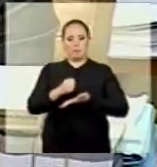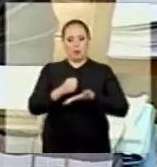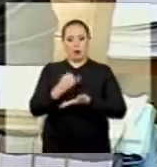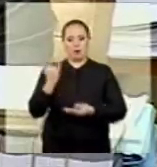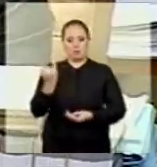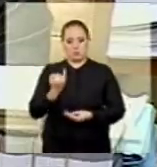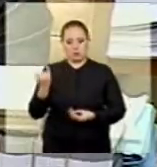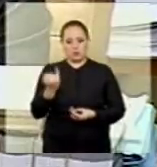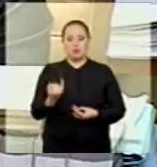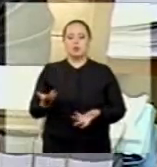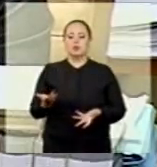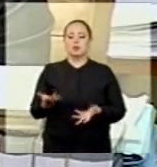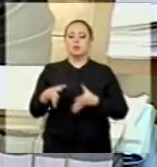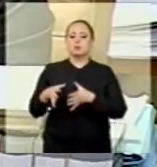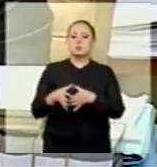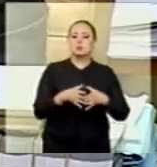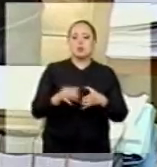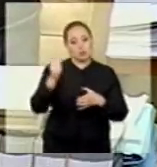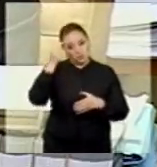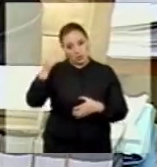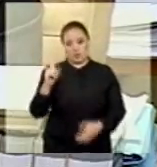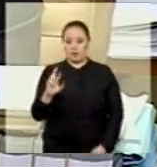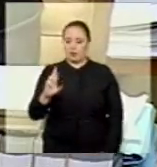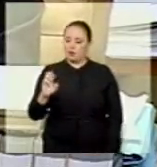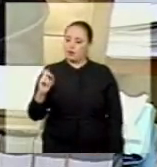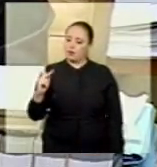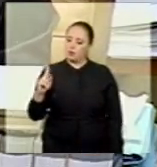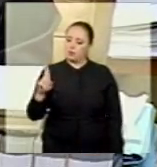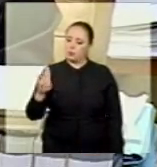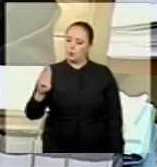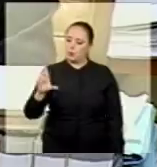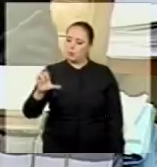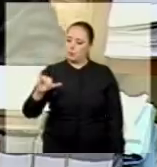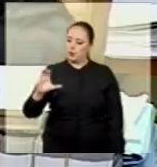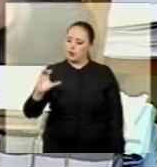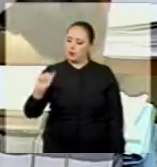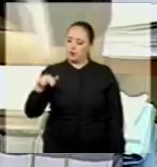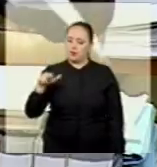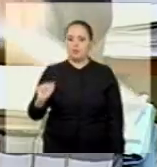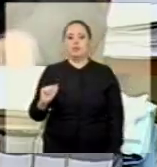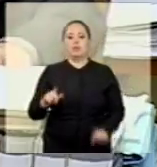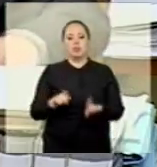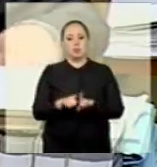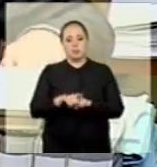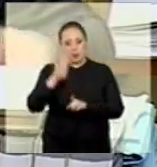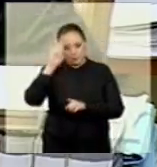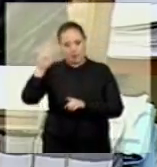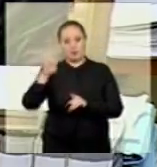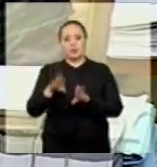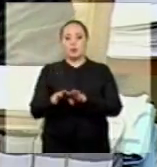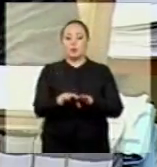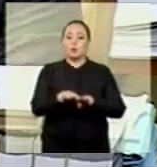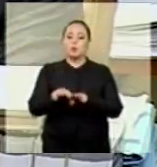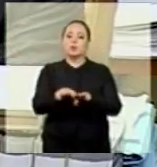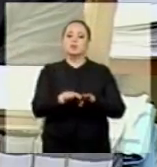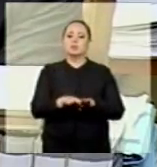à configuração mesma da ideia republicana. A consagração do princípio da igualdade, além de refletir uma